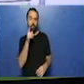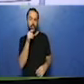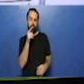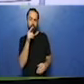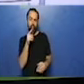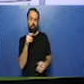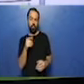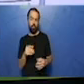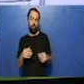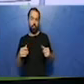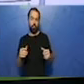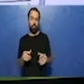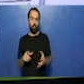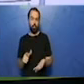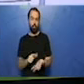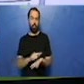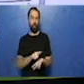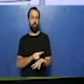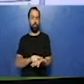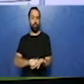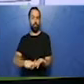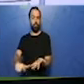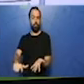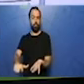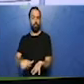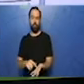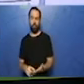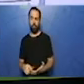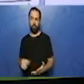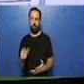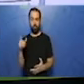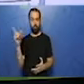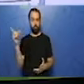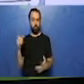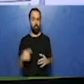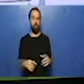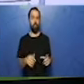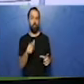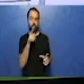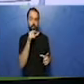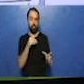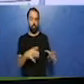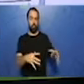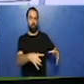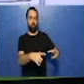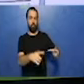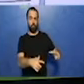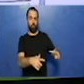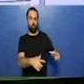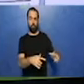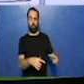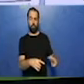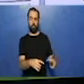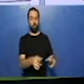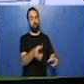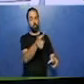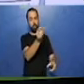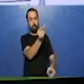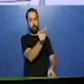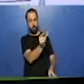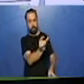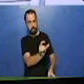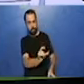Então, aqui na estação de tratamento de água, nós temos aqui a água represada, né, que precisa ser tratada. Ela é levada até